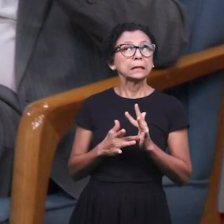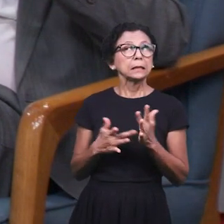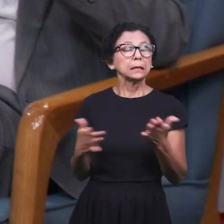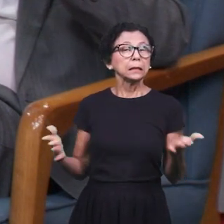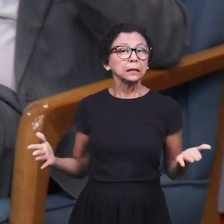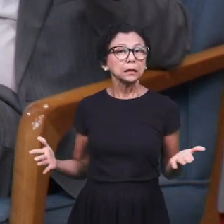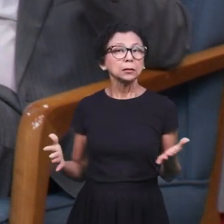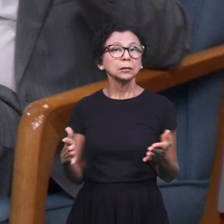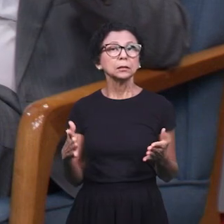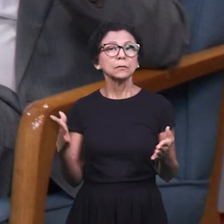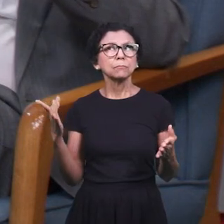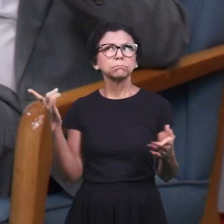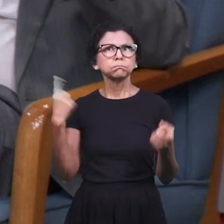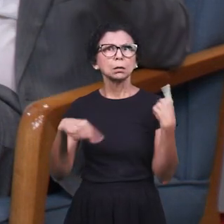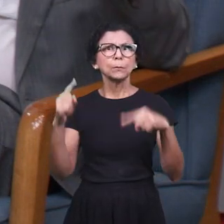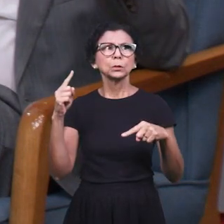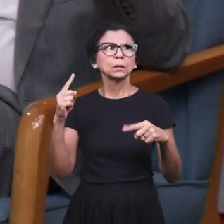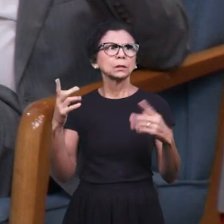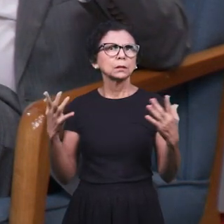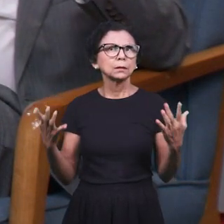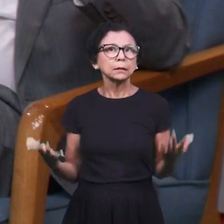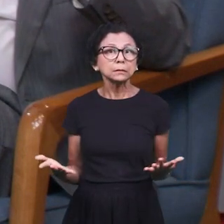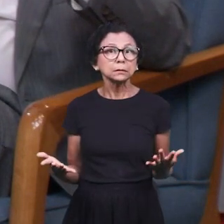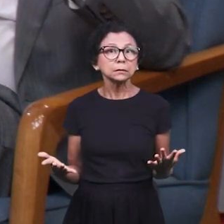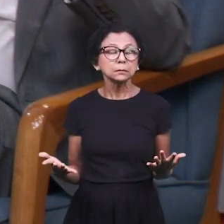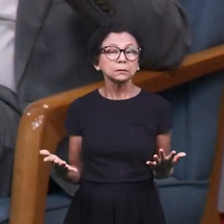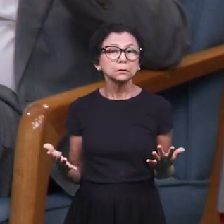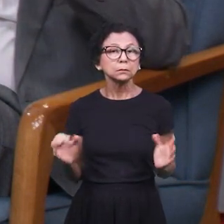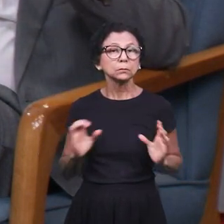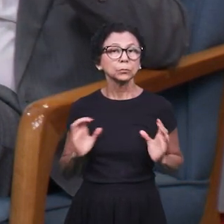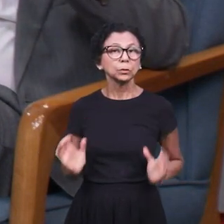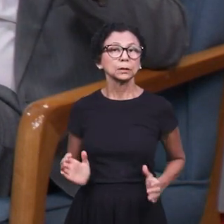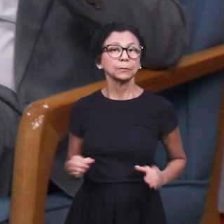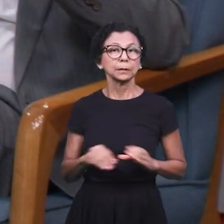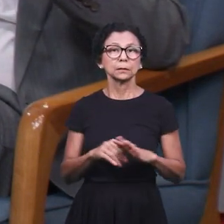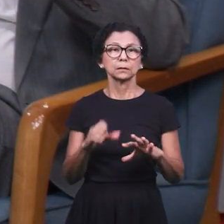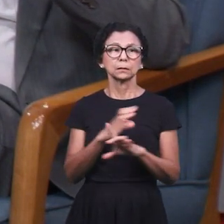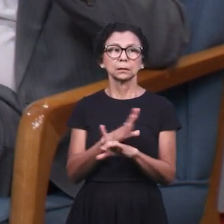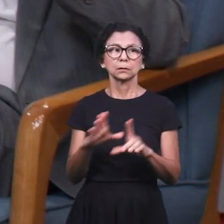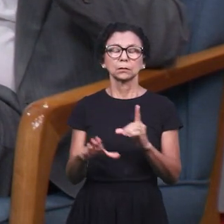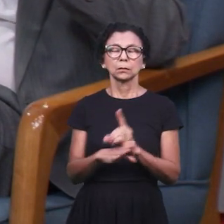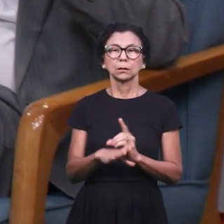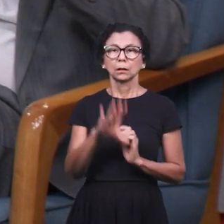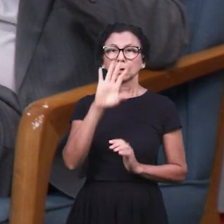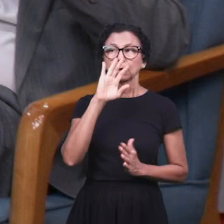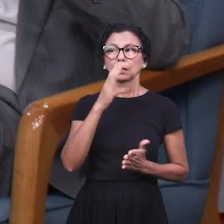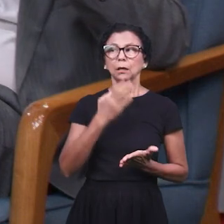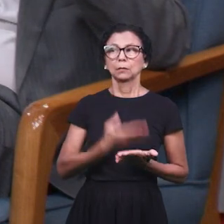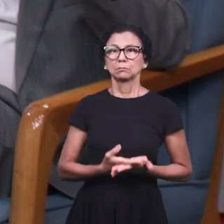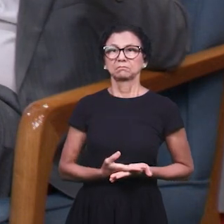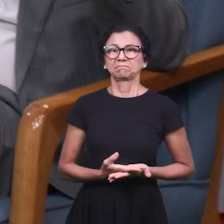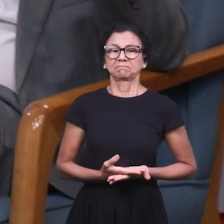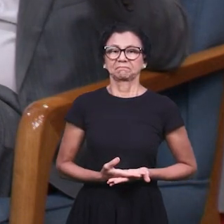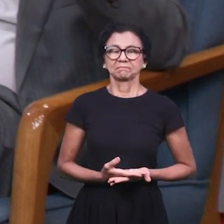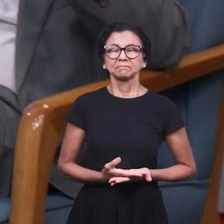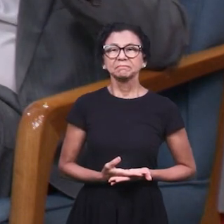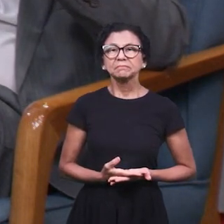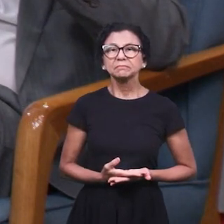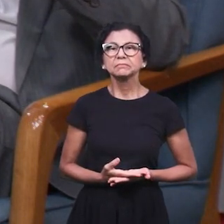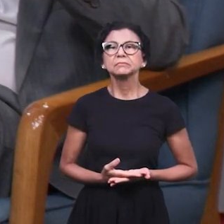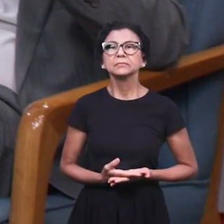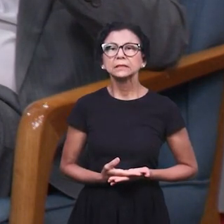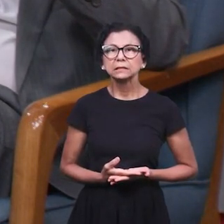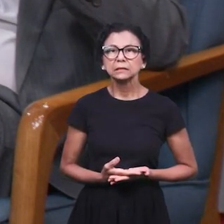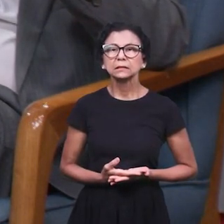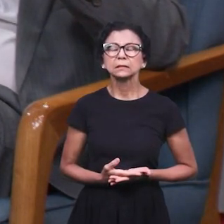As mudanças, a mudança no tipo do culto, no comportamento do culto, foi uma coisa assim